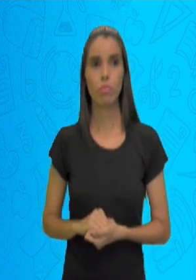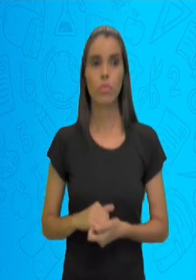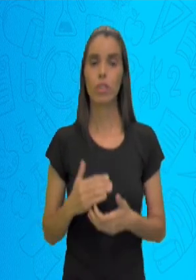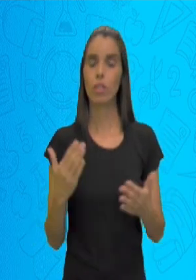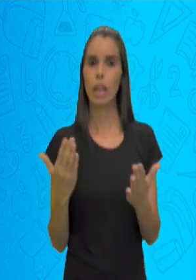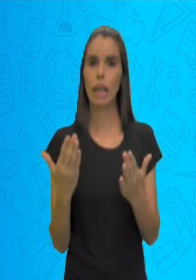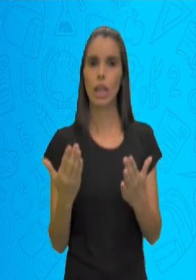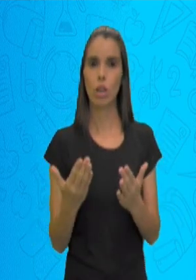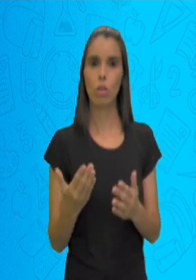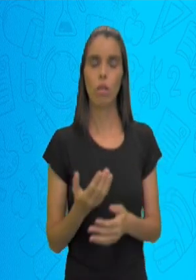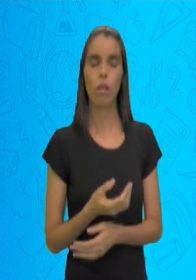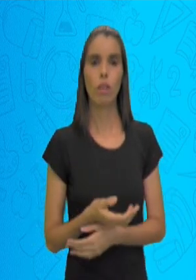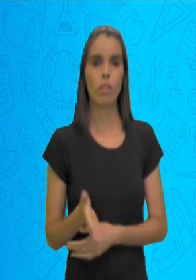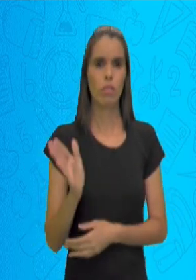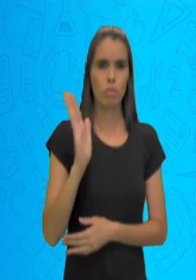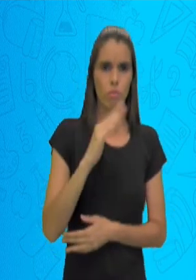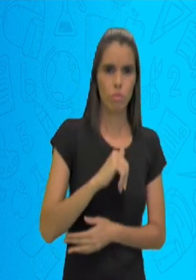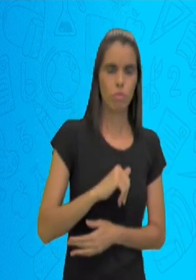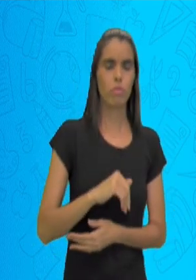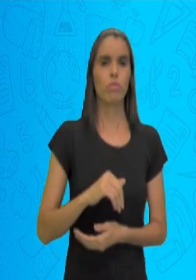unidades,